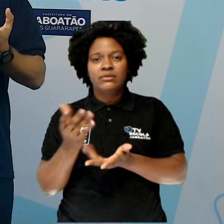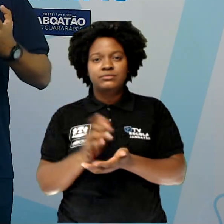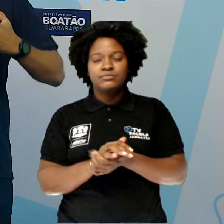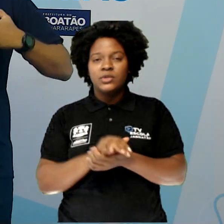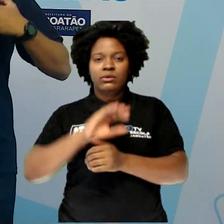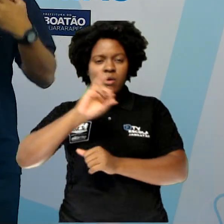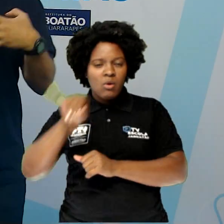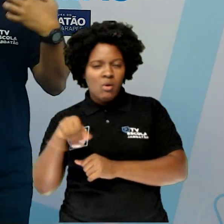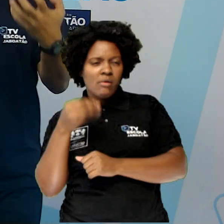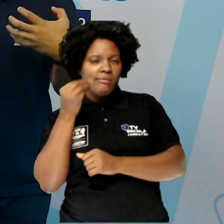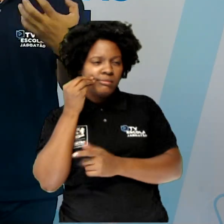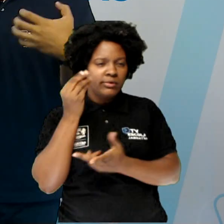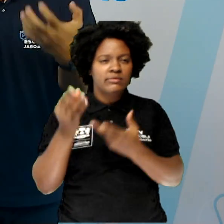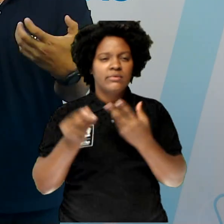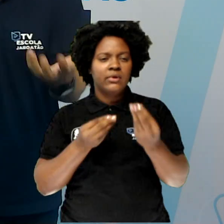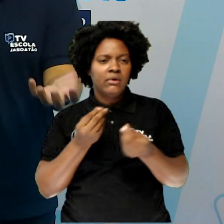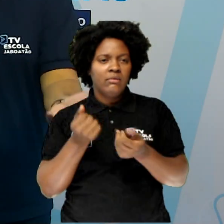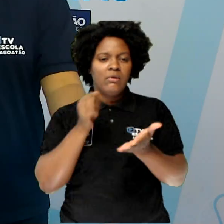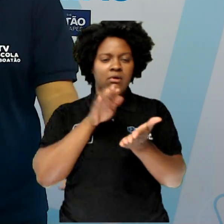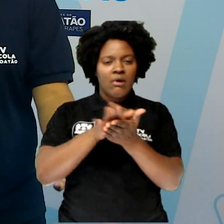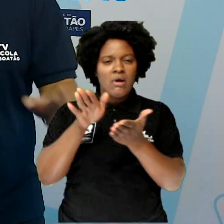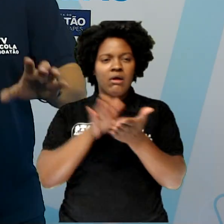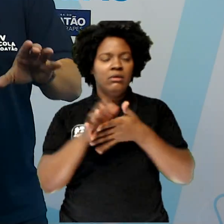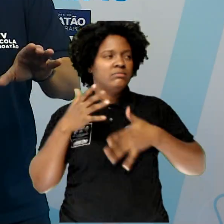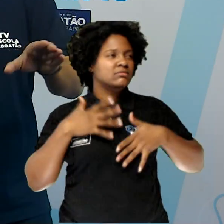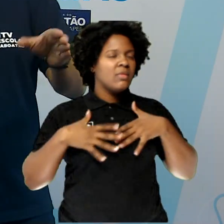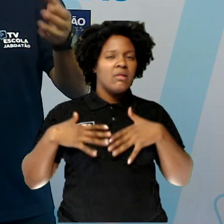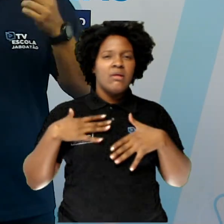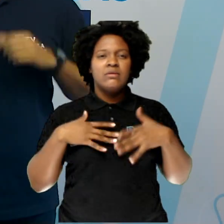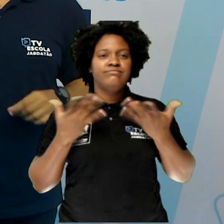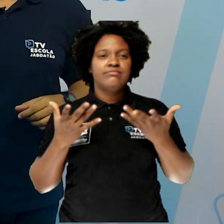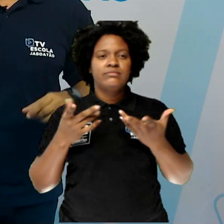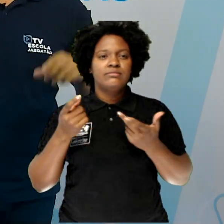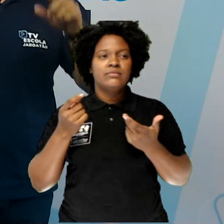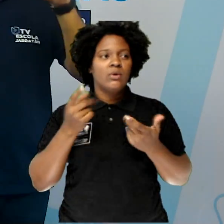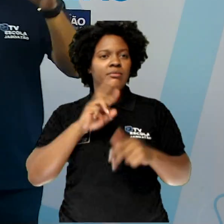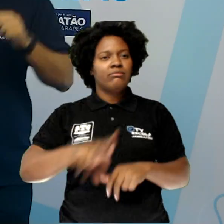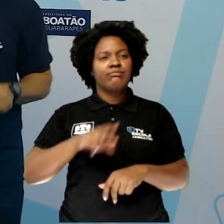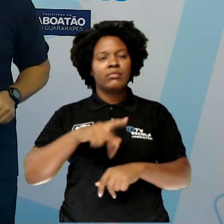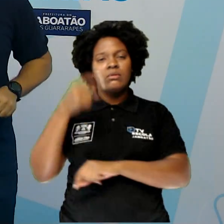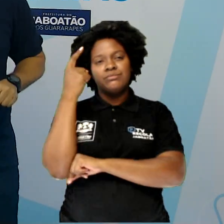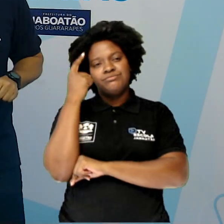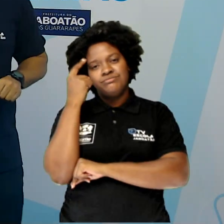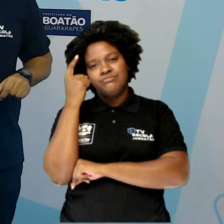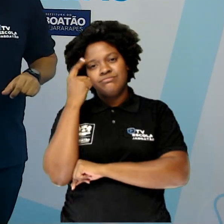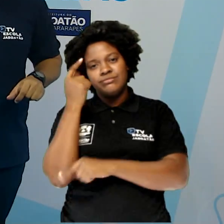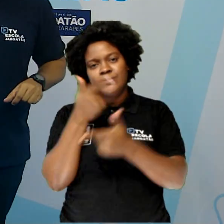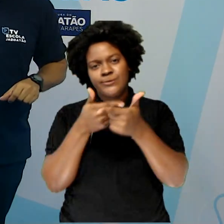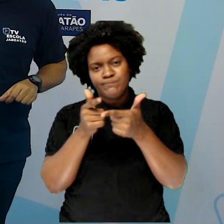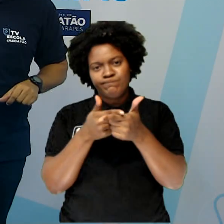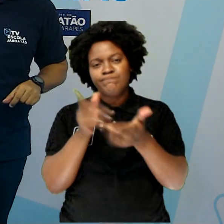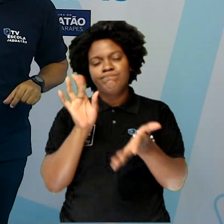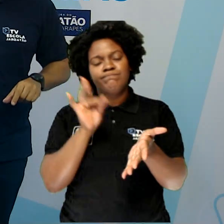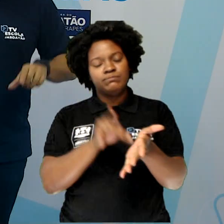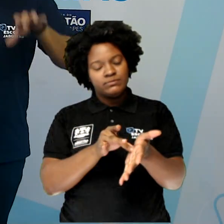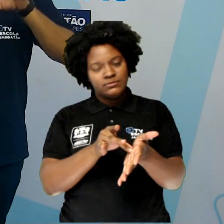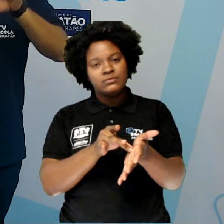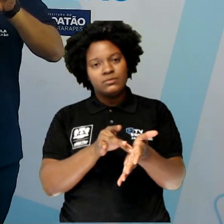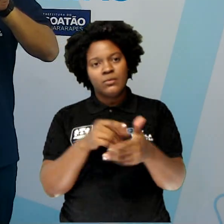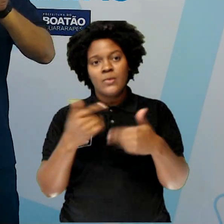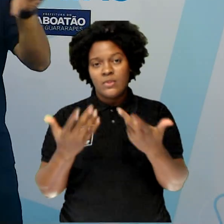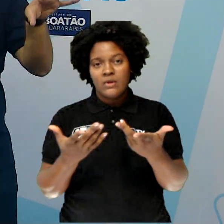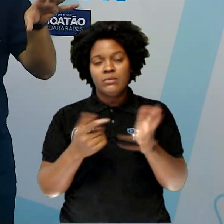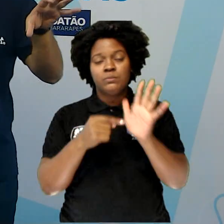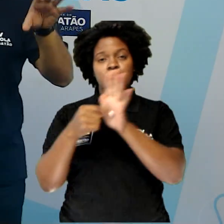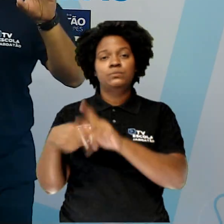desfrutando do prazer que o consumo nos dá, a gente acaba não refletindo sobre essa realidade, não é verdade? E aí eu